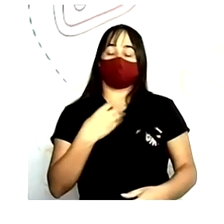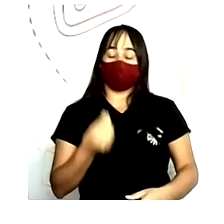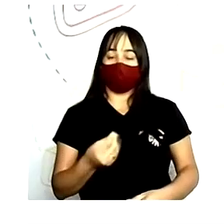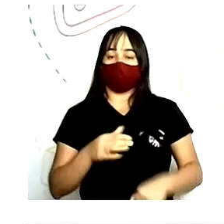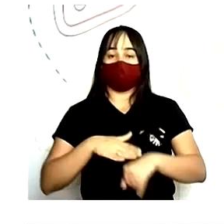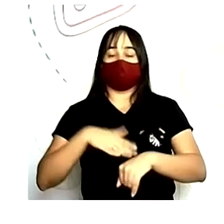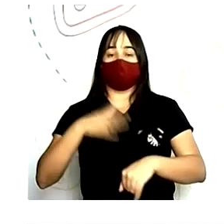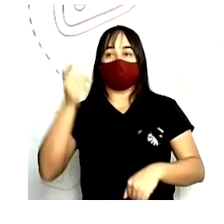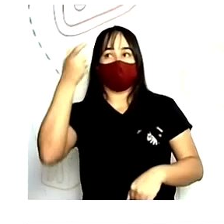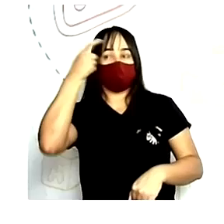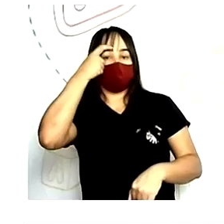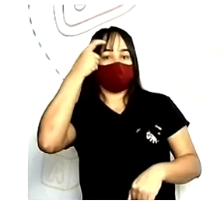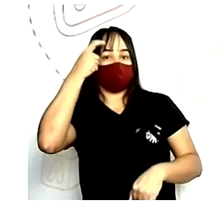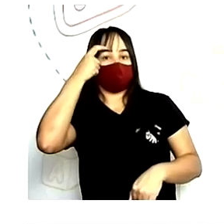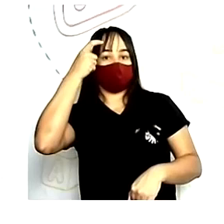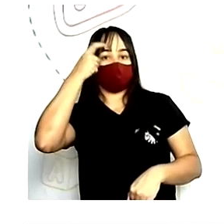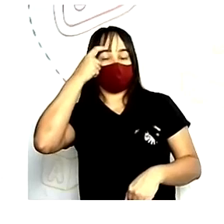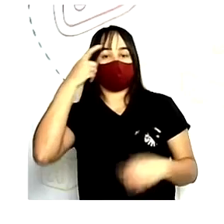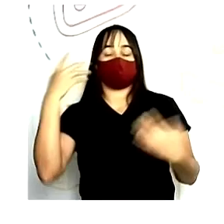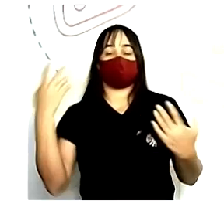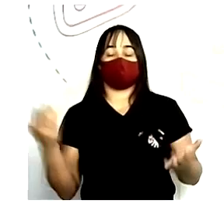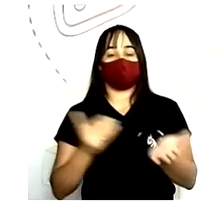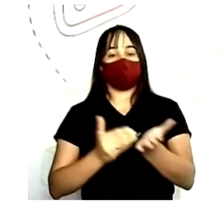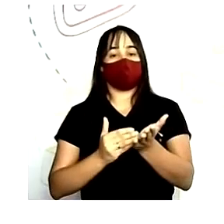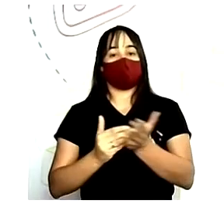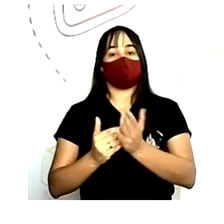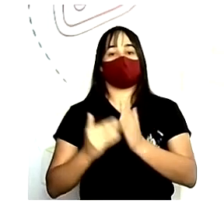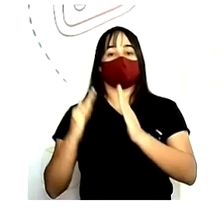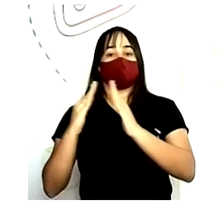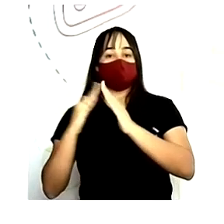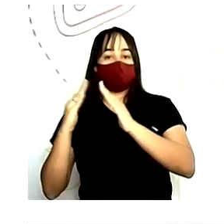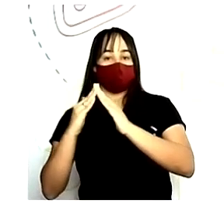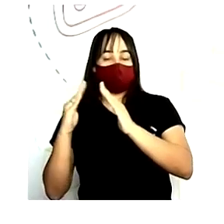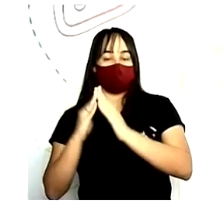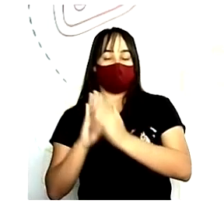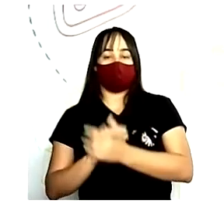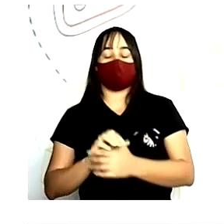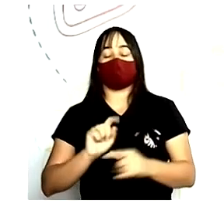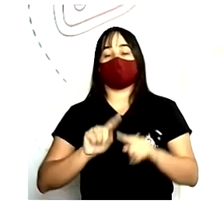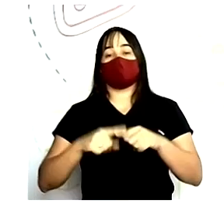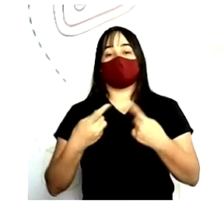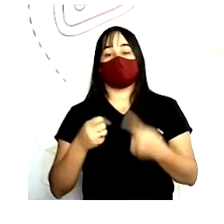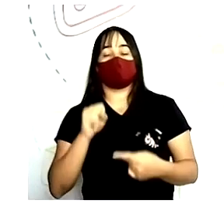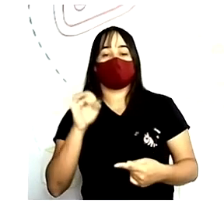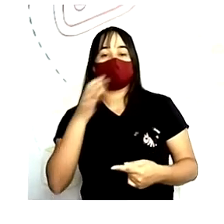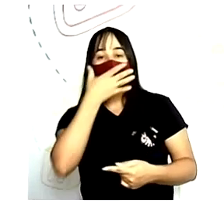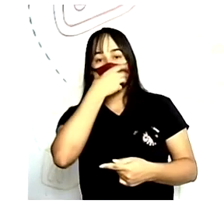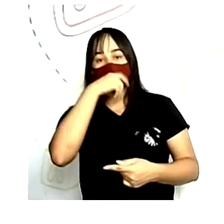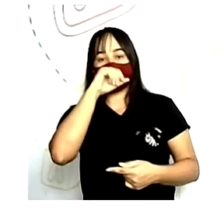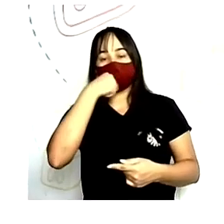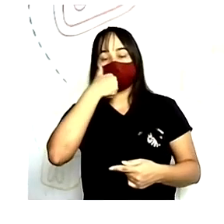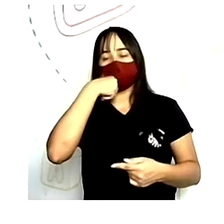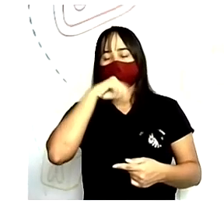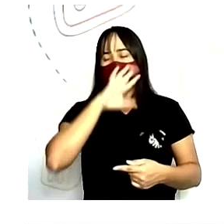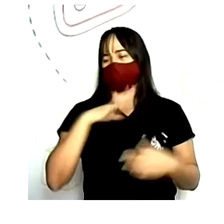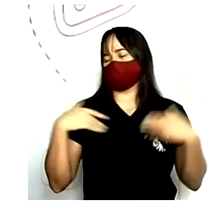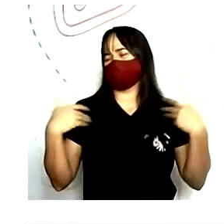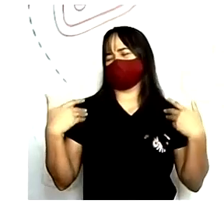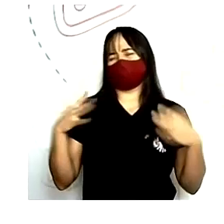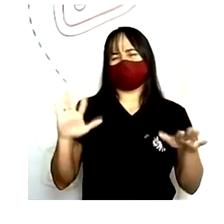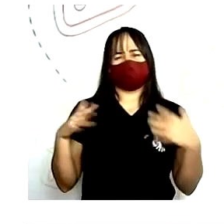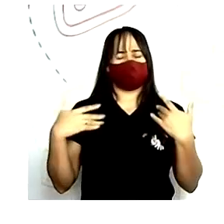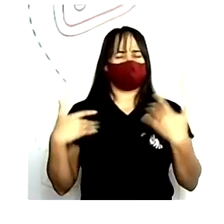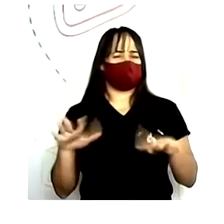métodos contraceptivos. Então, ó, começa das nossas casas. Mas se aqueles pais são daquele tipo que não está nem aí, deixa eles viver